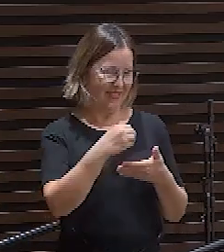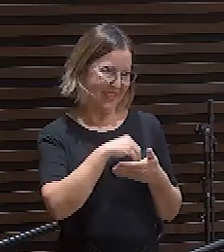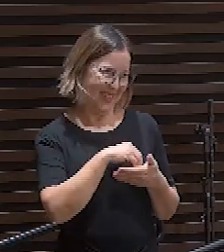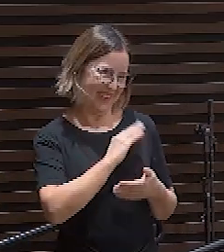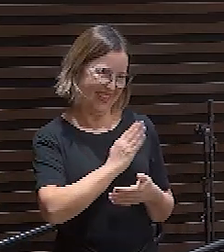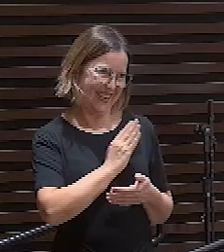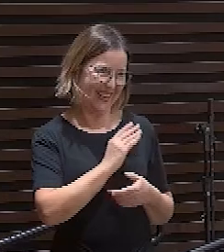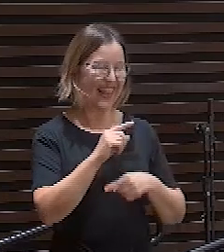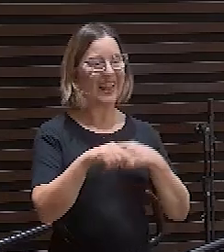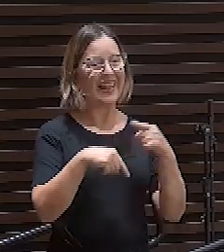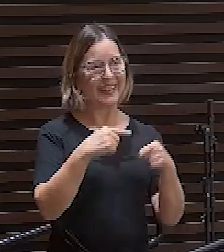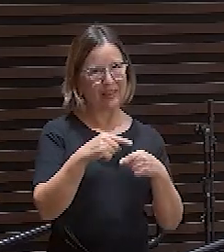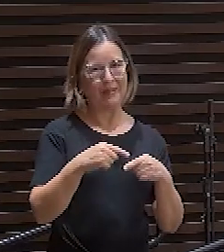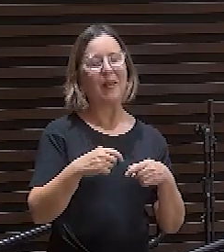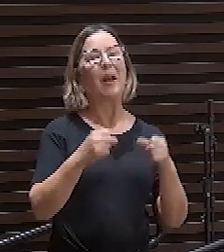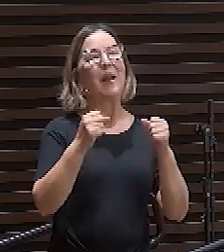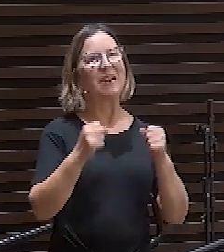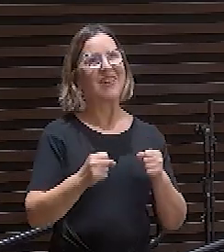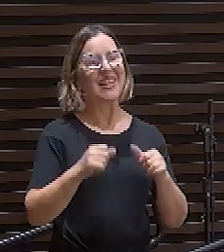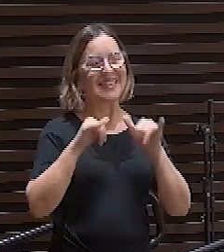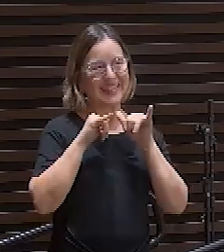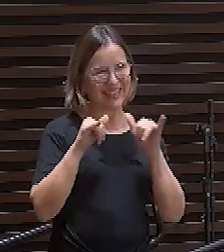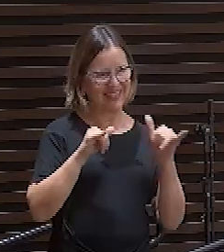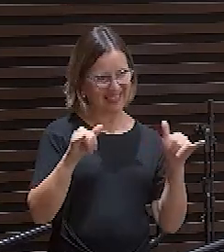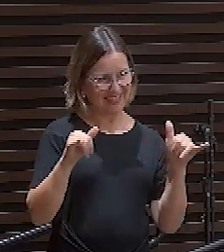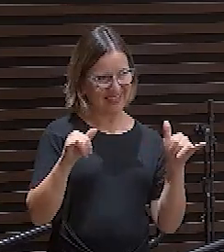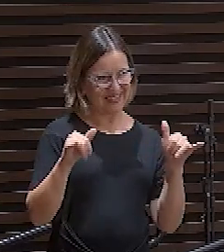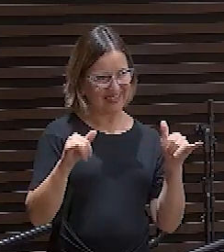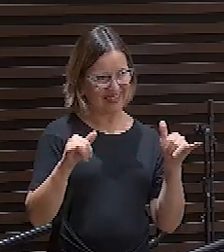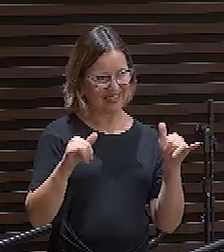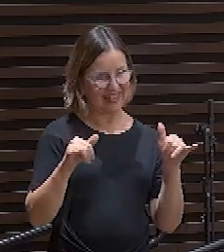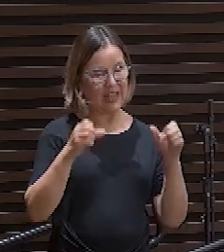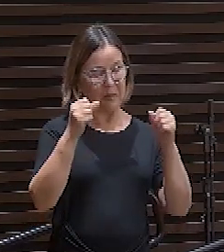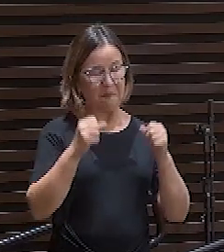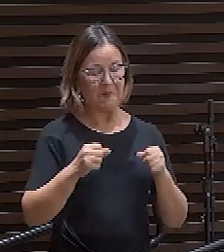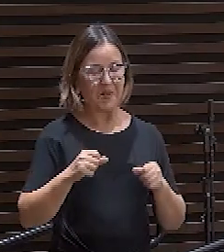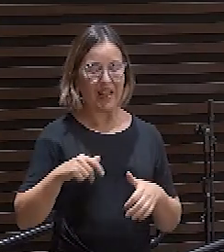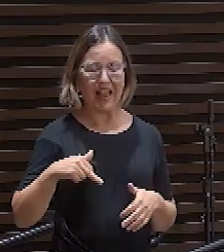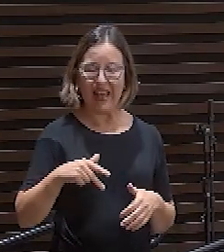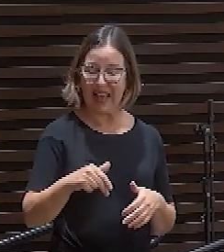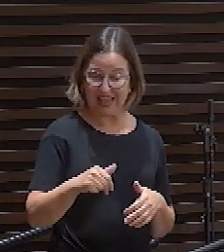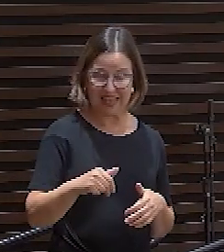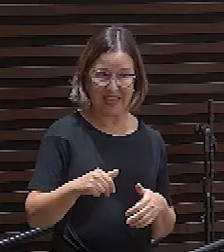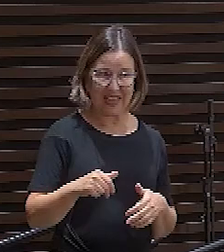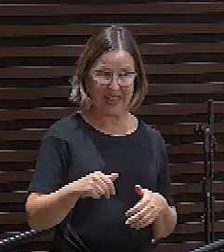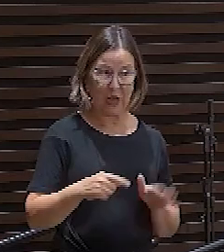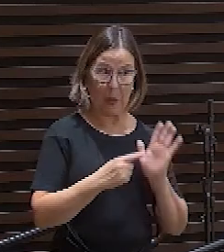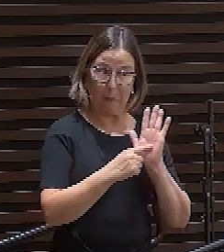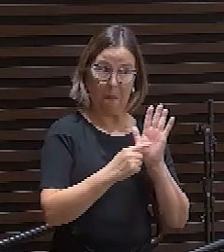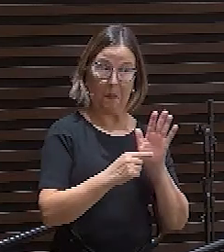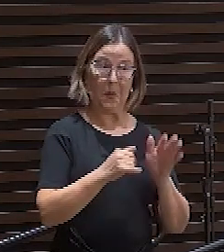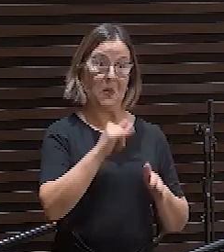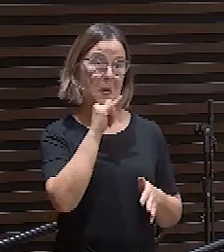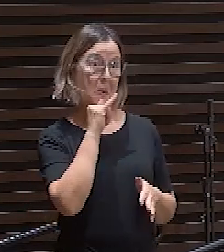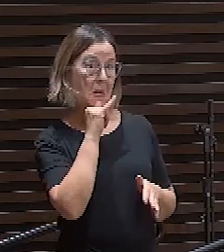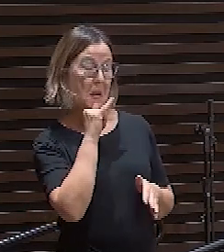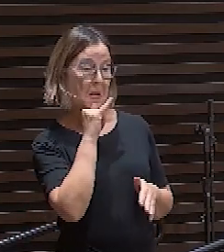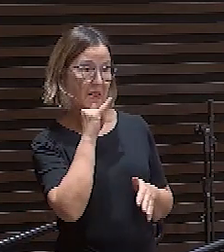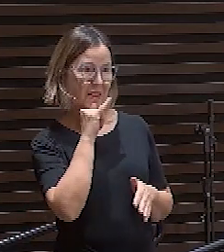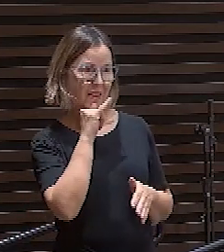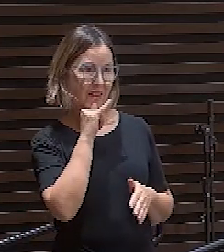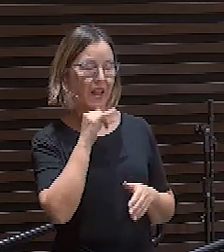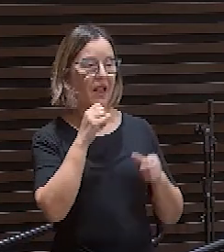Depois, sim, eu posso falar, eu posso andar, eu posso dar exemplo, eu posso vivenciar